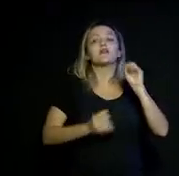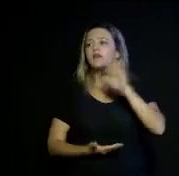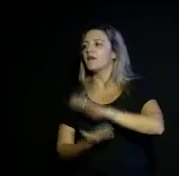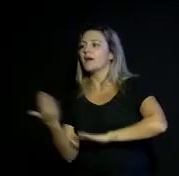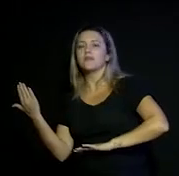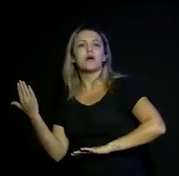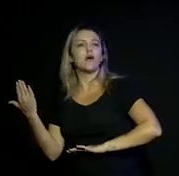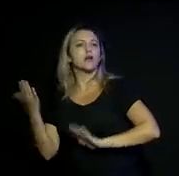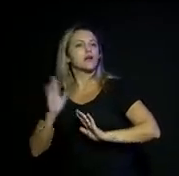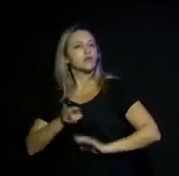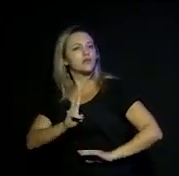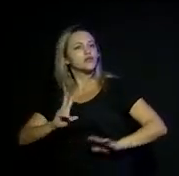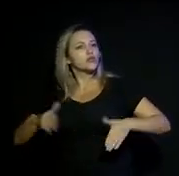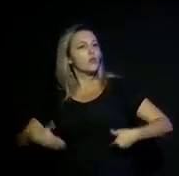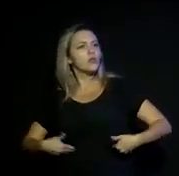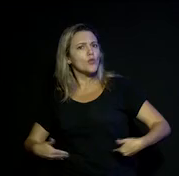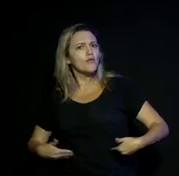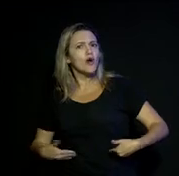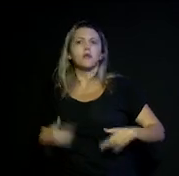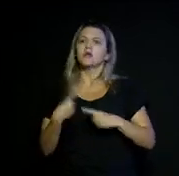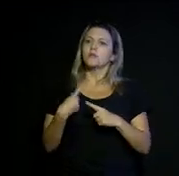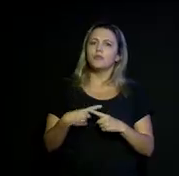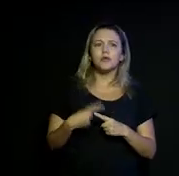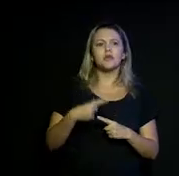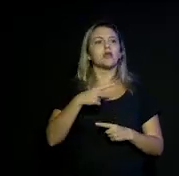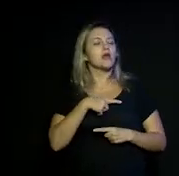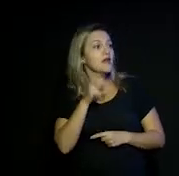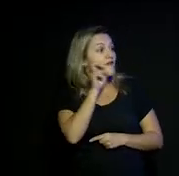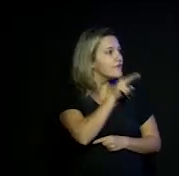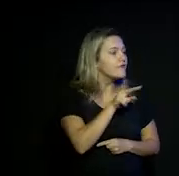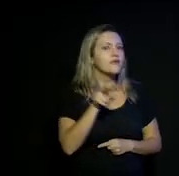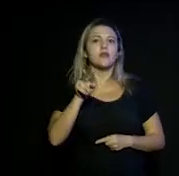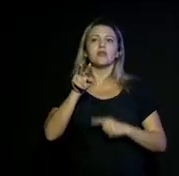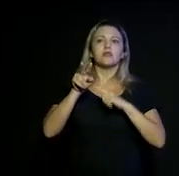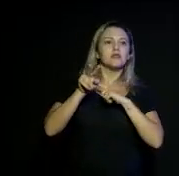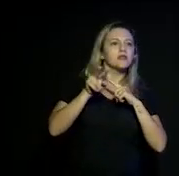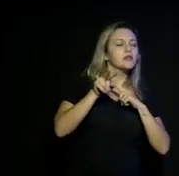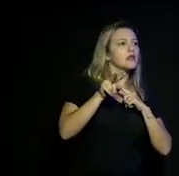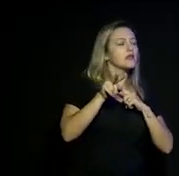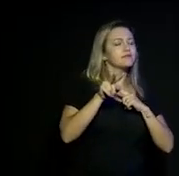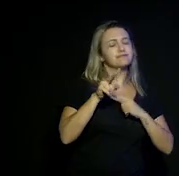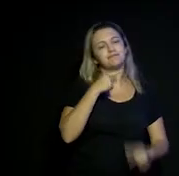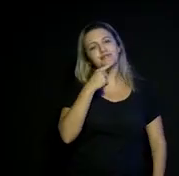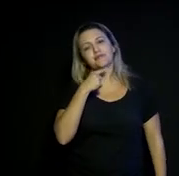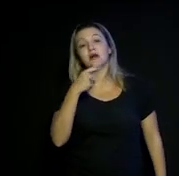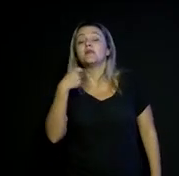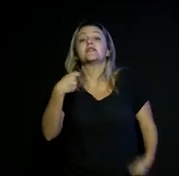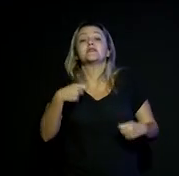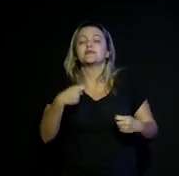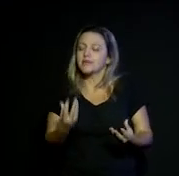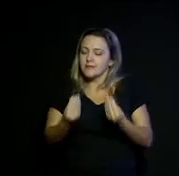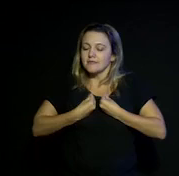sair com fome do supermercado. Porque ter as coisas não basta. É preciso ter consciência do que você tem. E